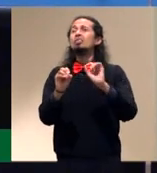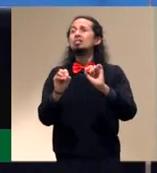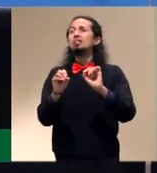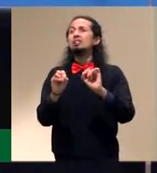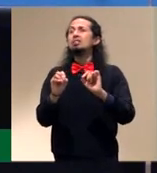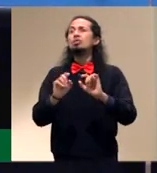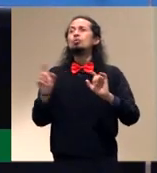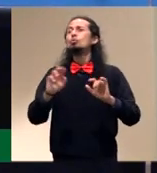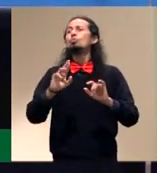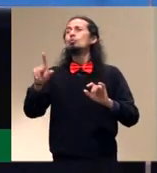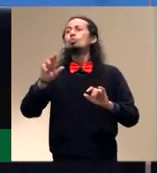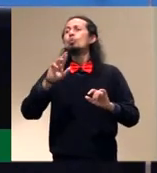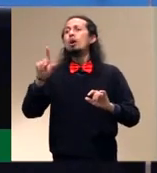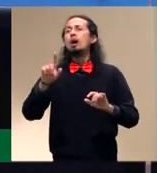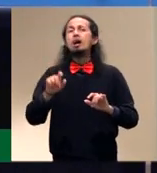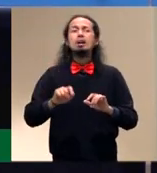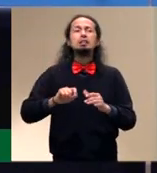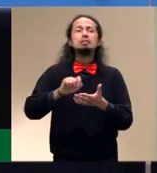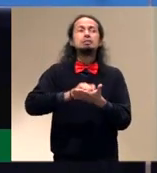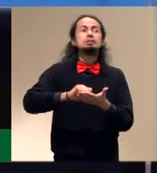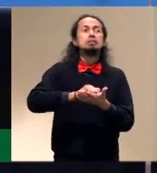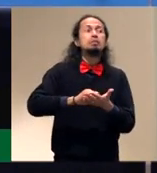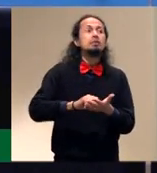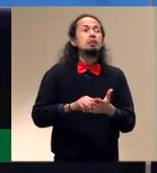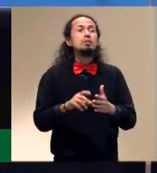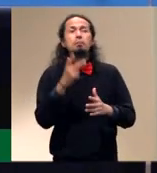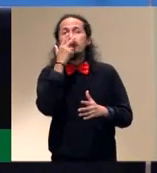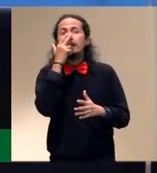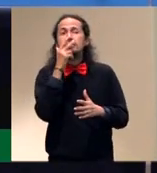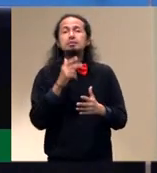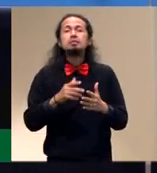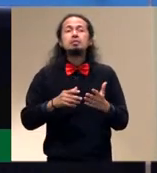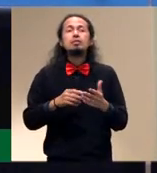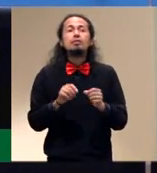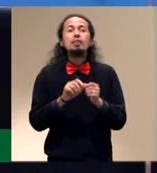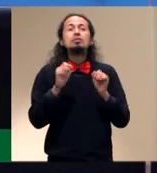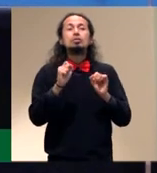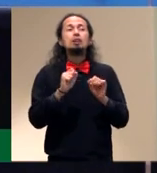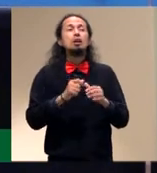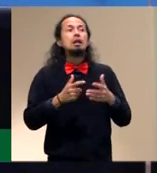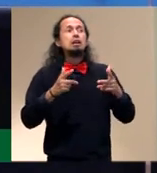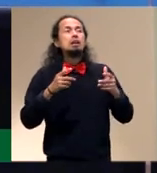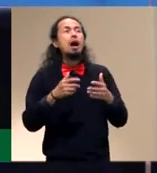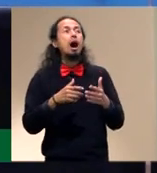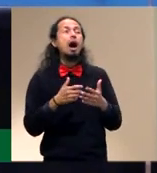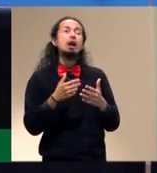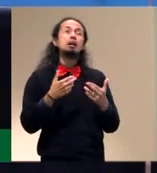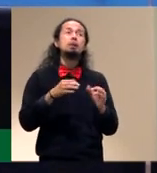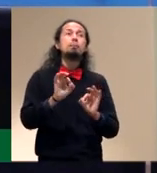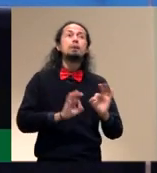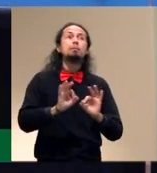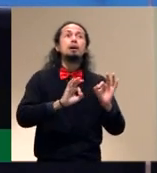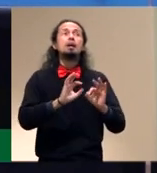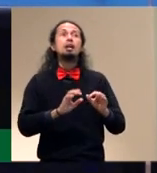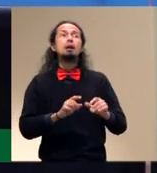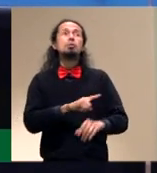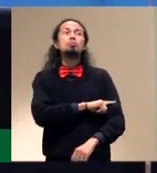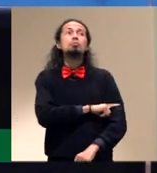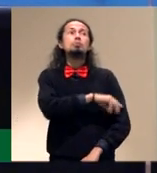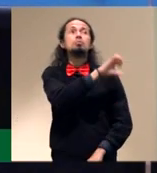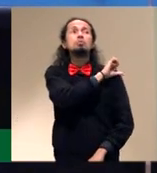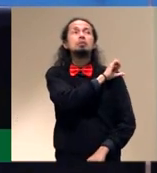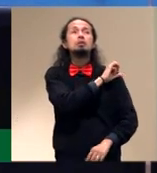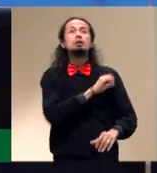não é antecipar o ensino fundamental, não é fazer preparação para o ensino fundamental, né? Não